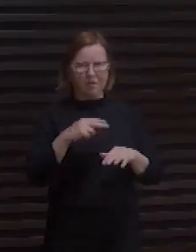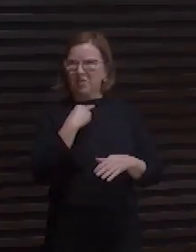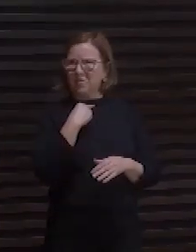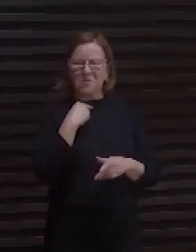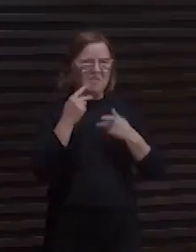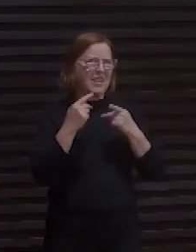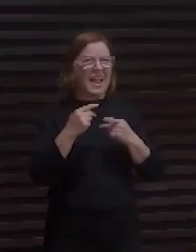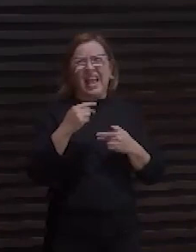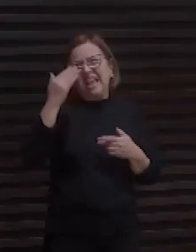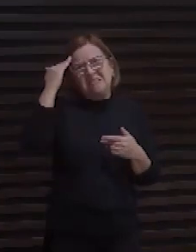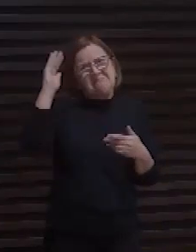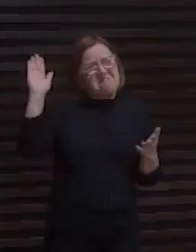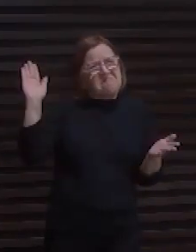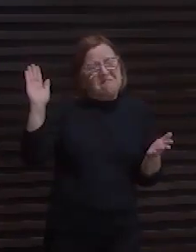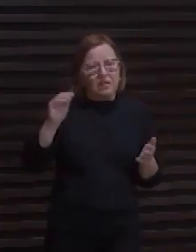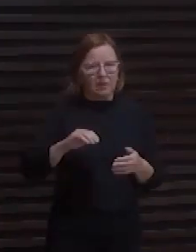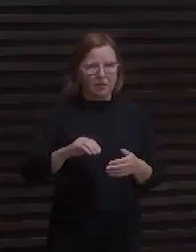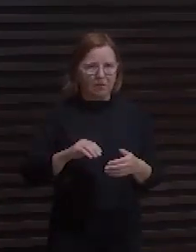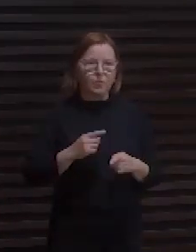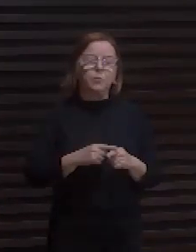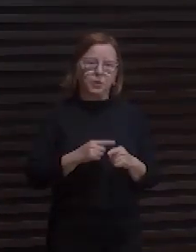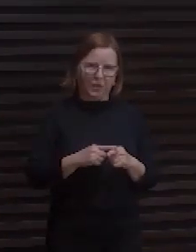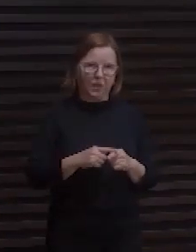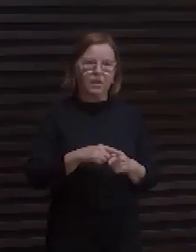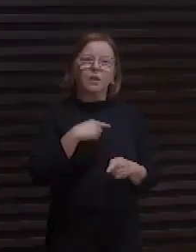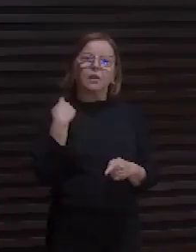e eu, nós temos acesso às Escrituras.